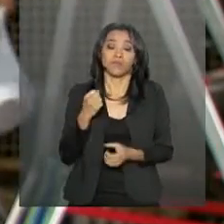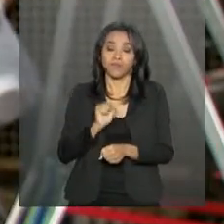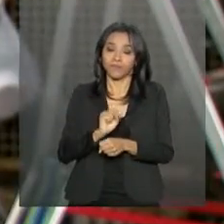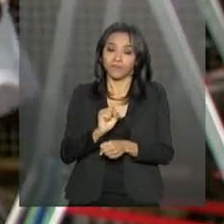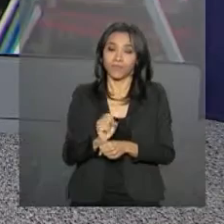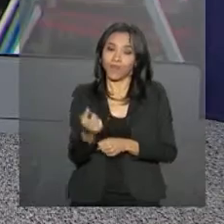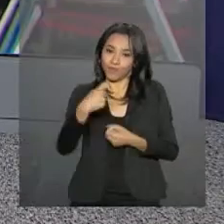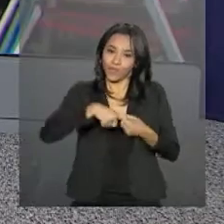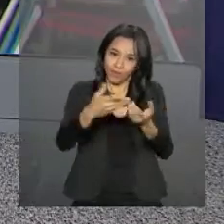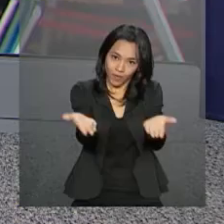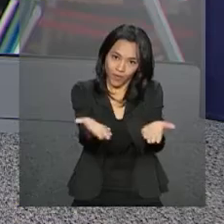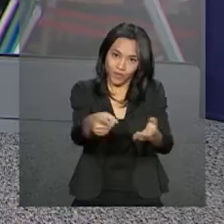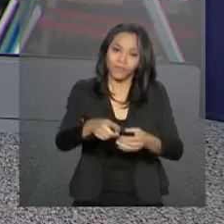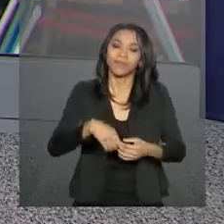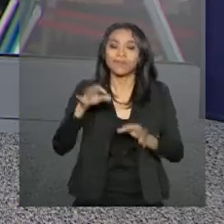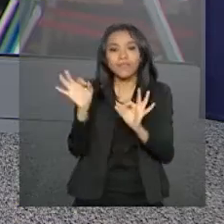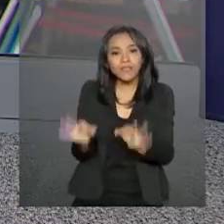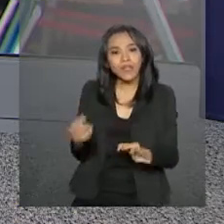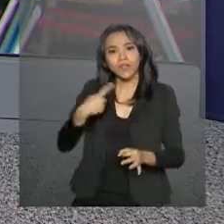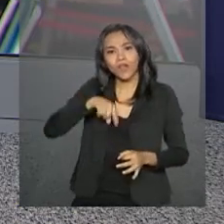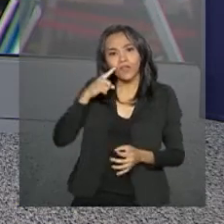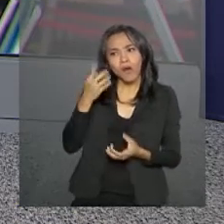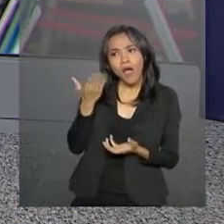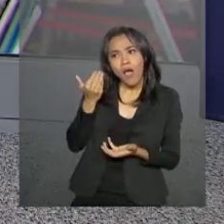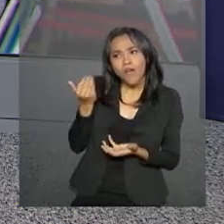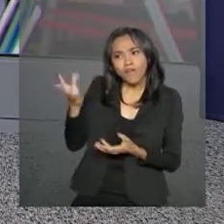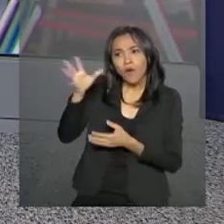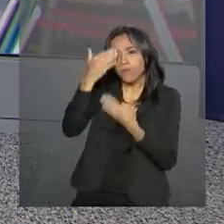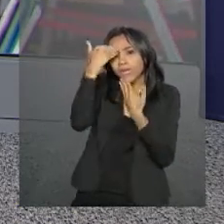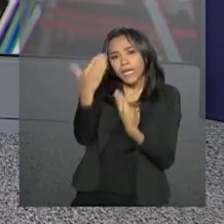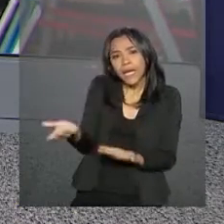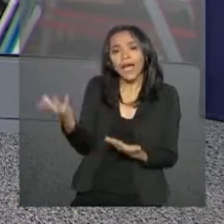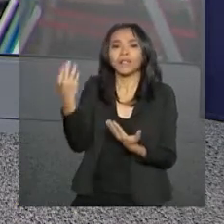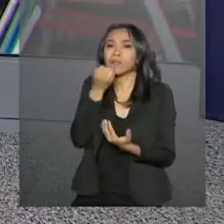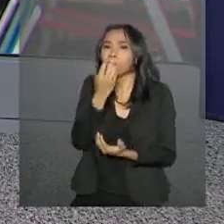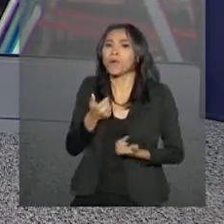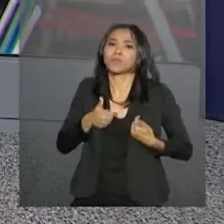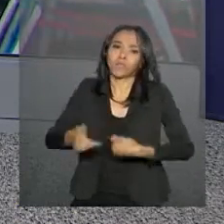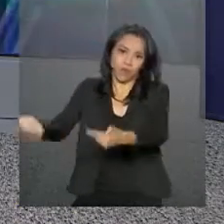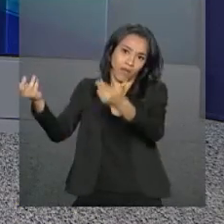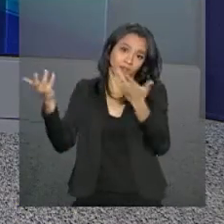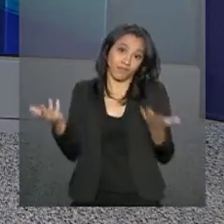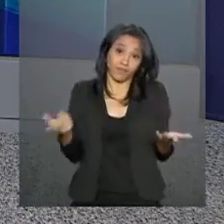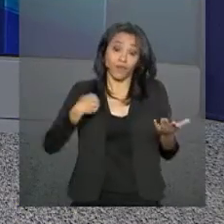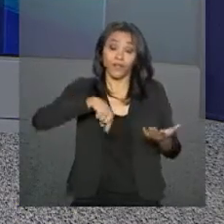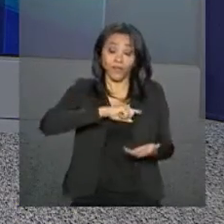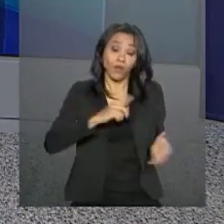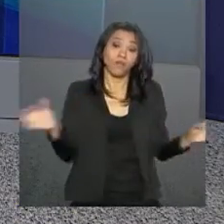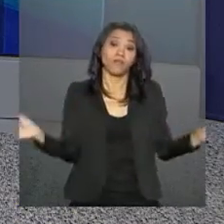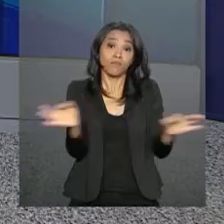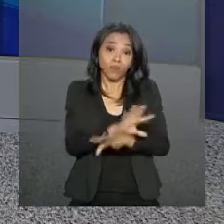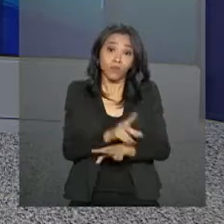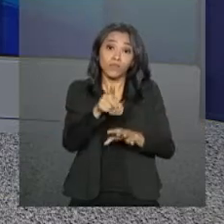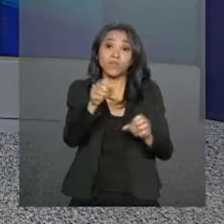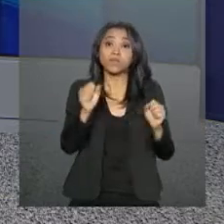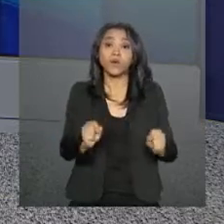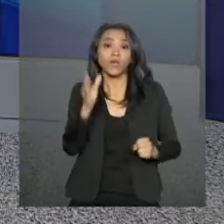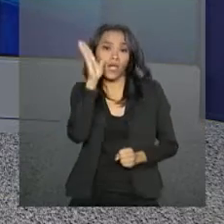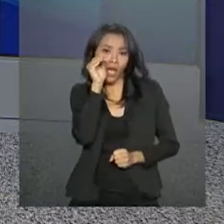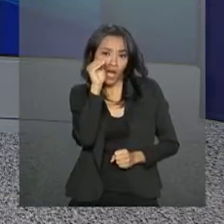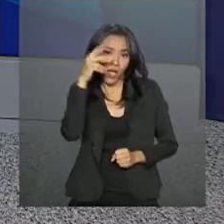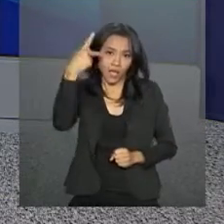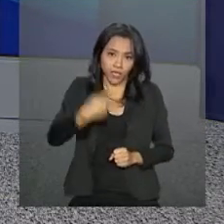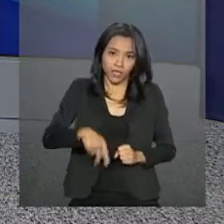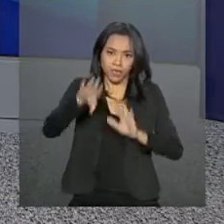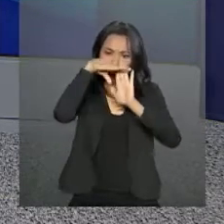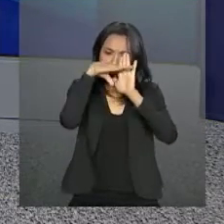renata está certo mas vamos acompanhando então obrigada pela sua participação bom trabalho pra você e nós ficamos por aqui você acompanha nossa programação